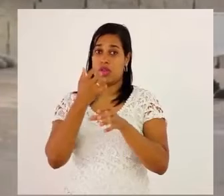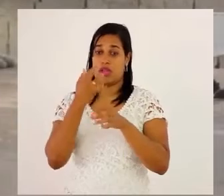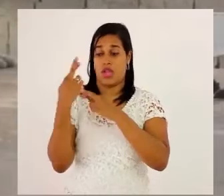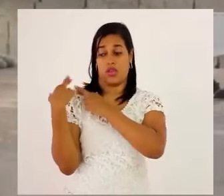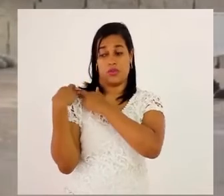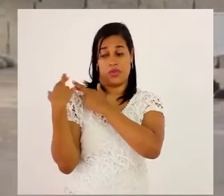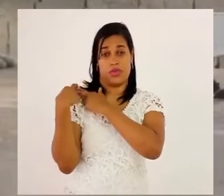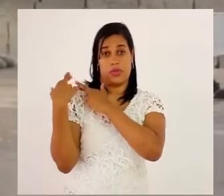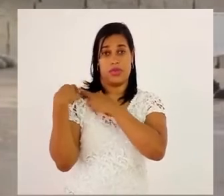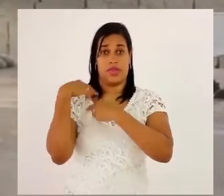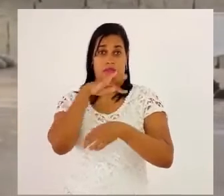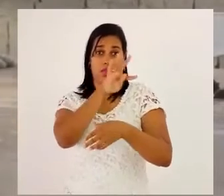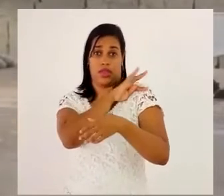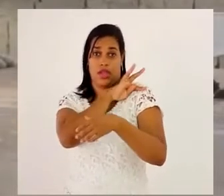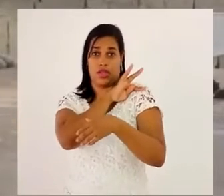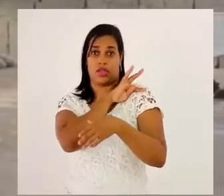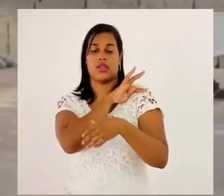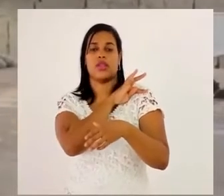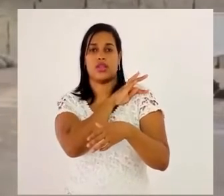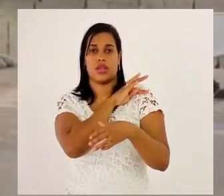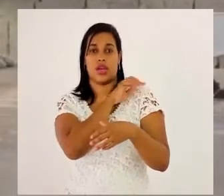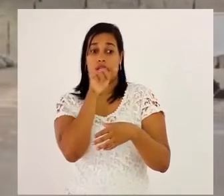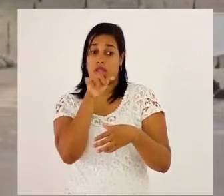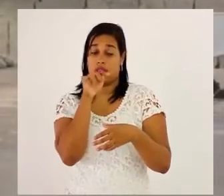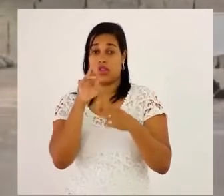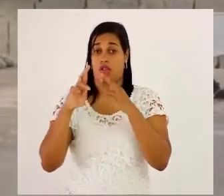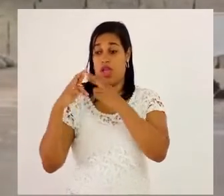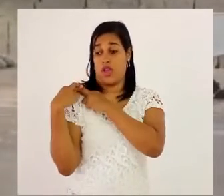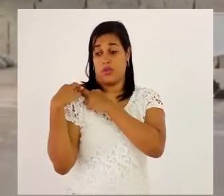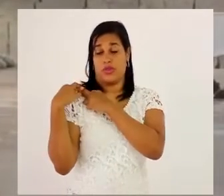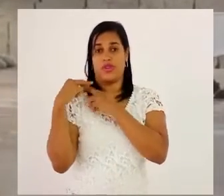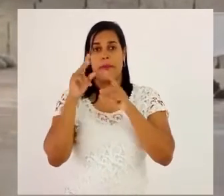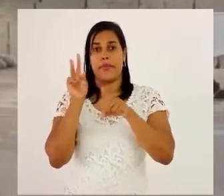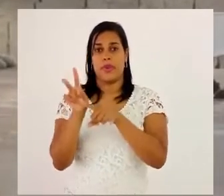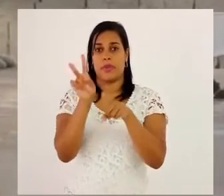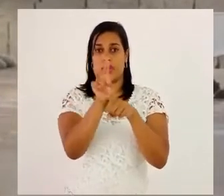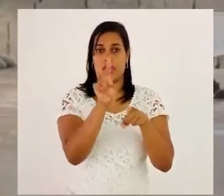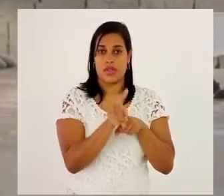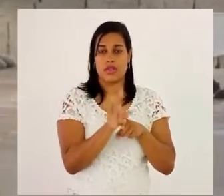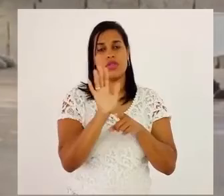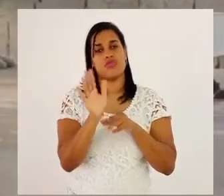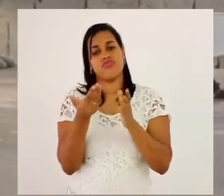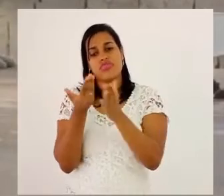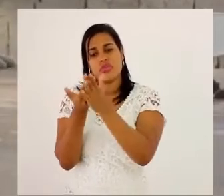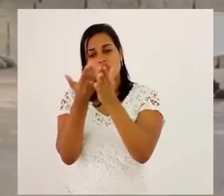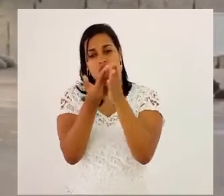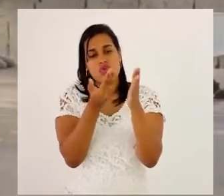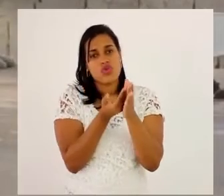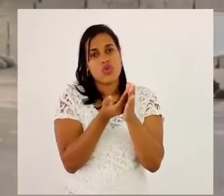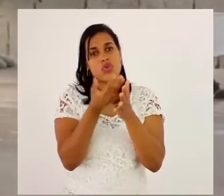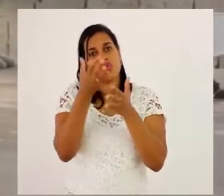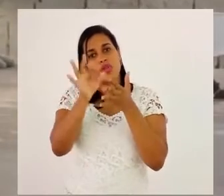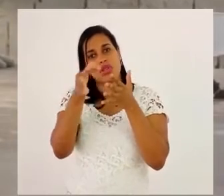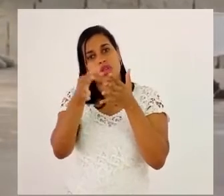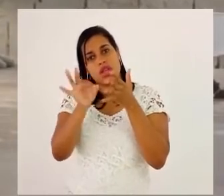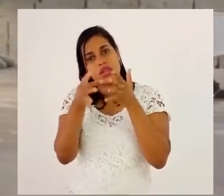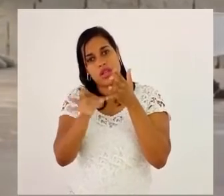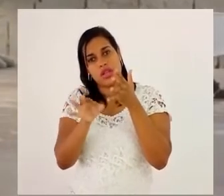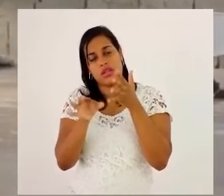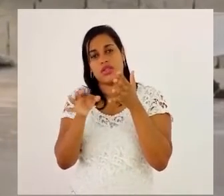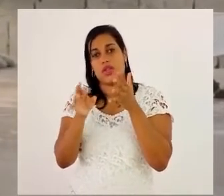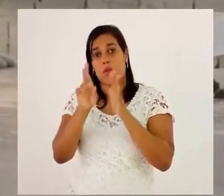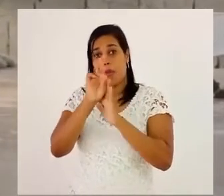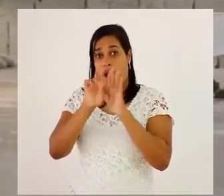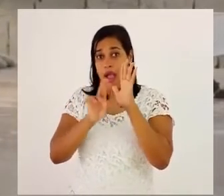responsabilidade técnica do CREA e ele se torna responsável por aquela proteção. Toda proteção ela tem um estudo detalhado. A gente não tem uma norma específica